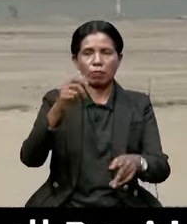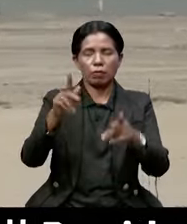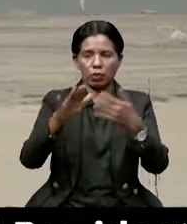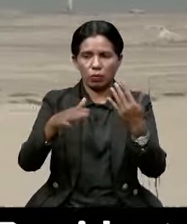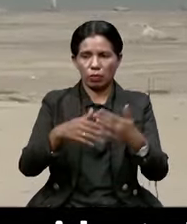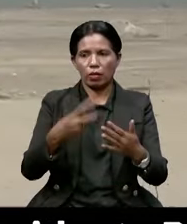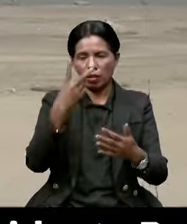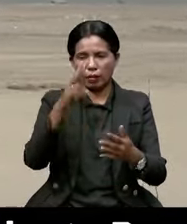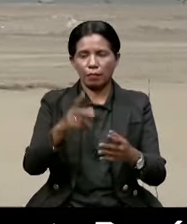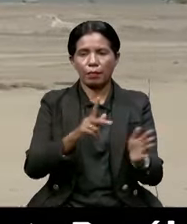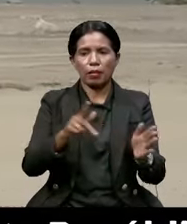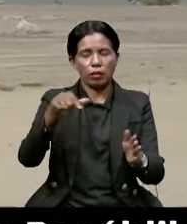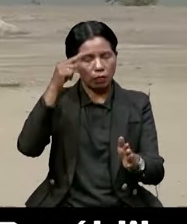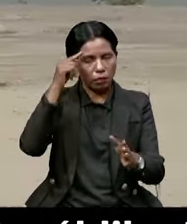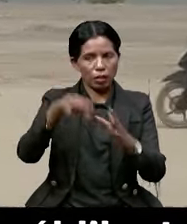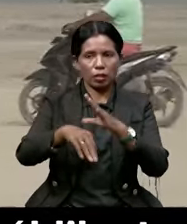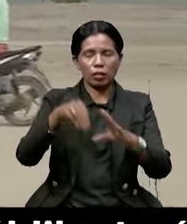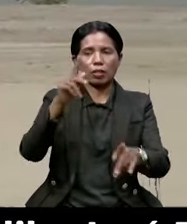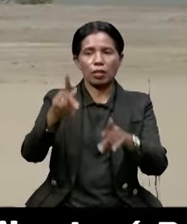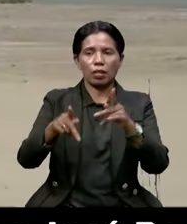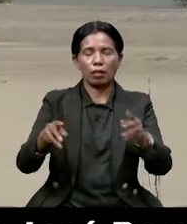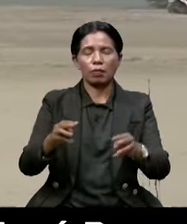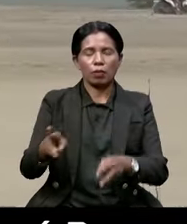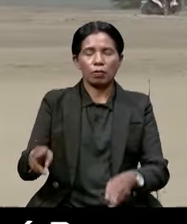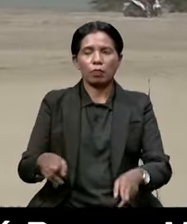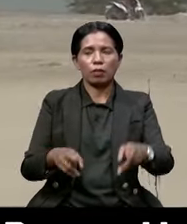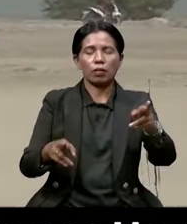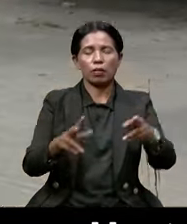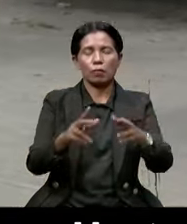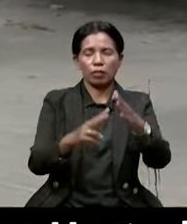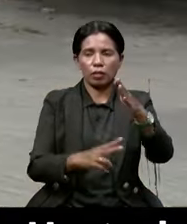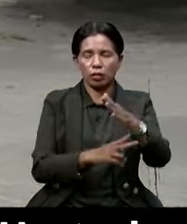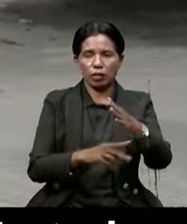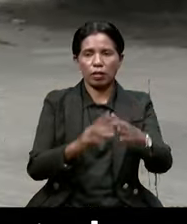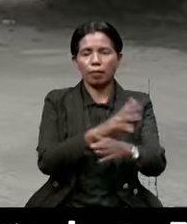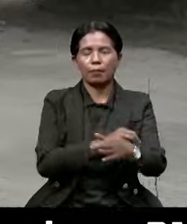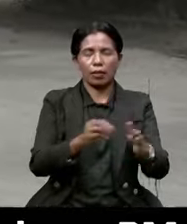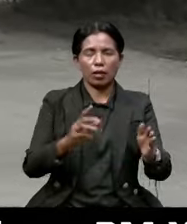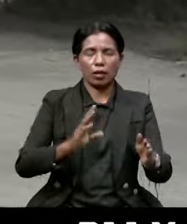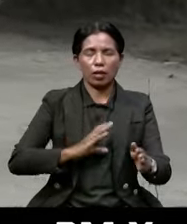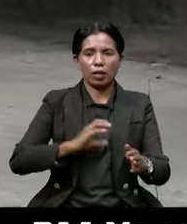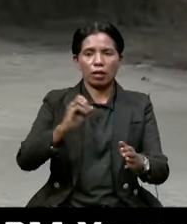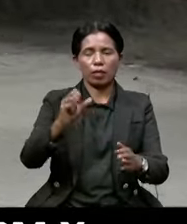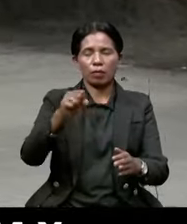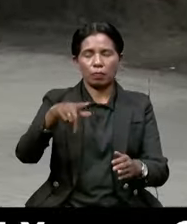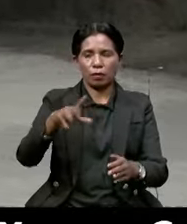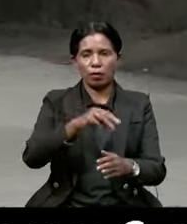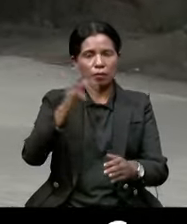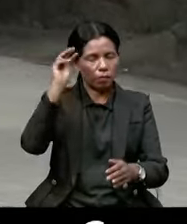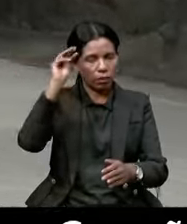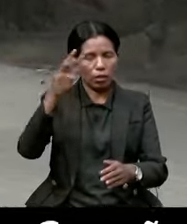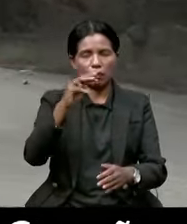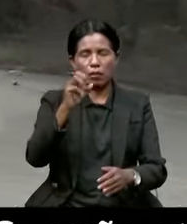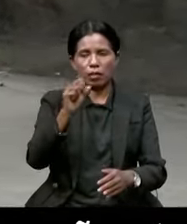Ter plano governo se aceitan comunidade ne behela e a mota ninim ponte 3 aitara claran kai koli as pol basic ministério